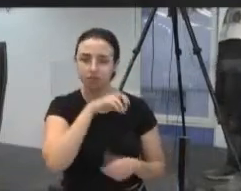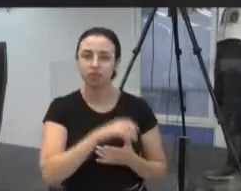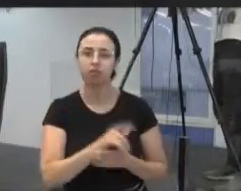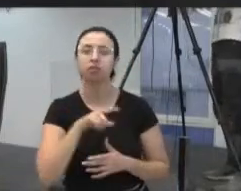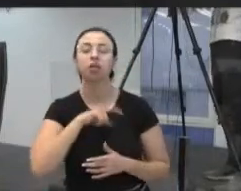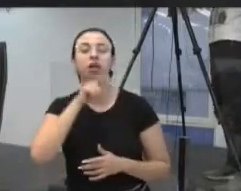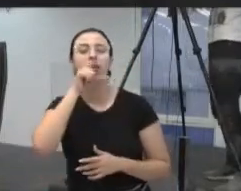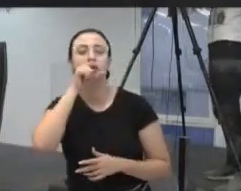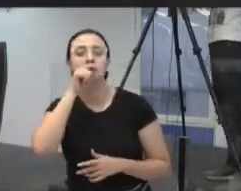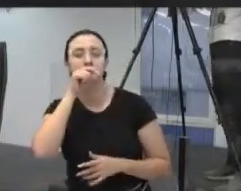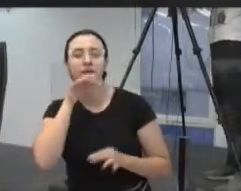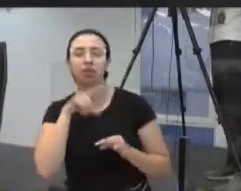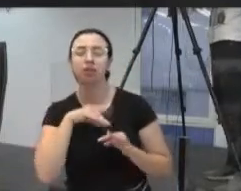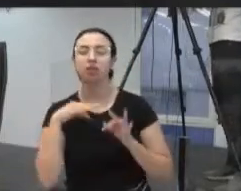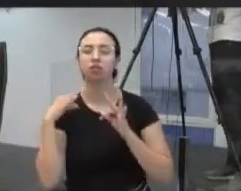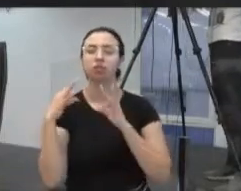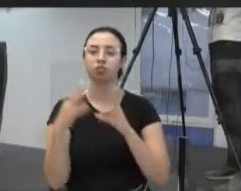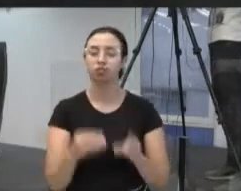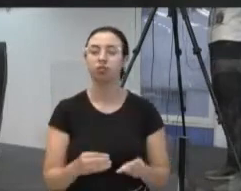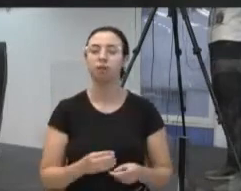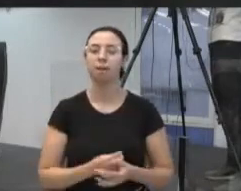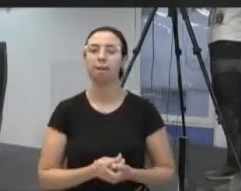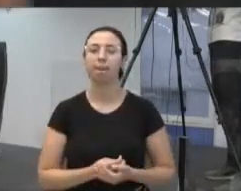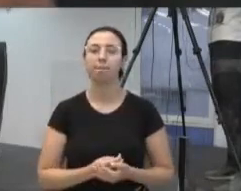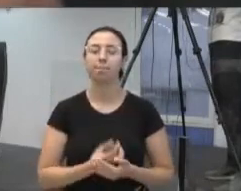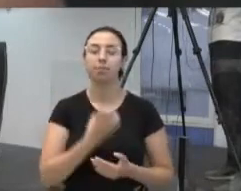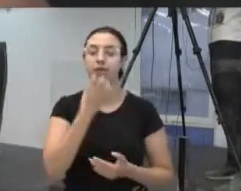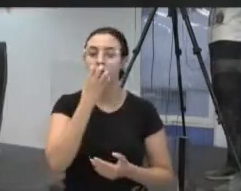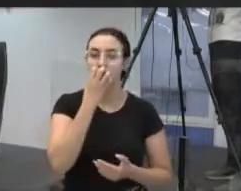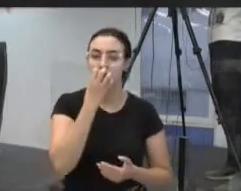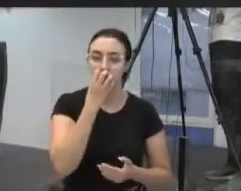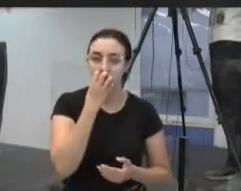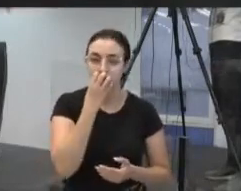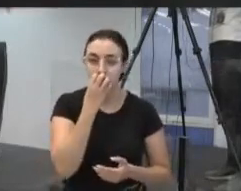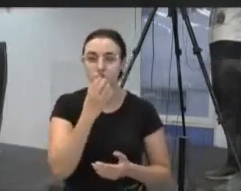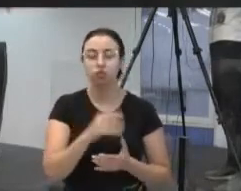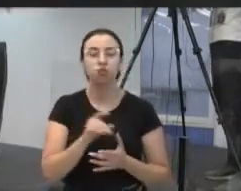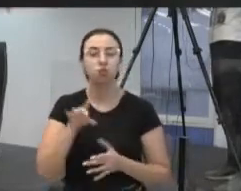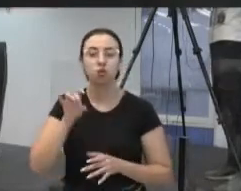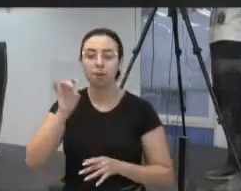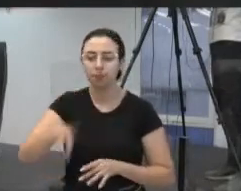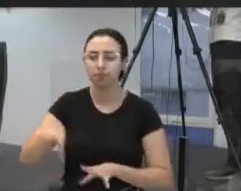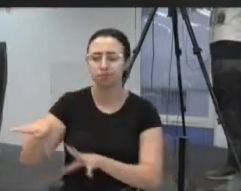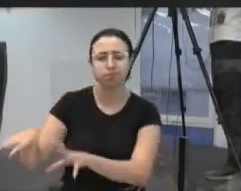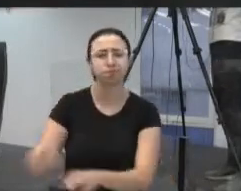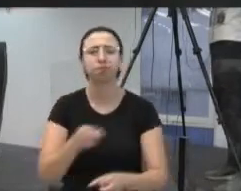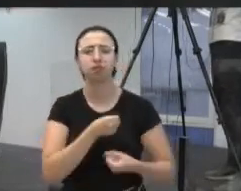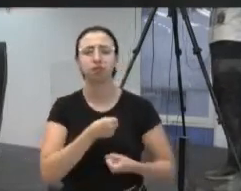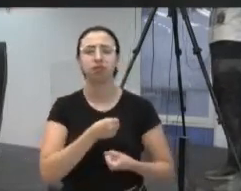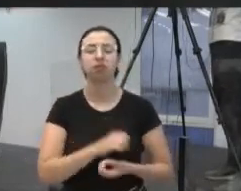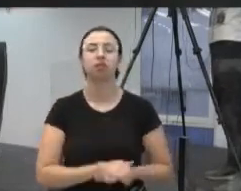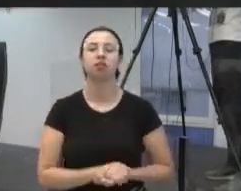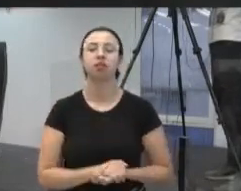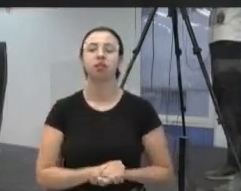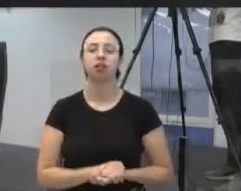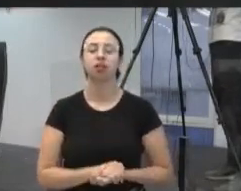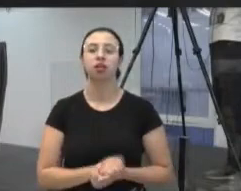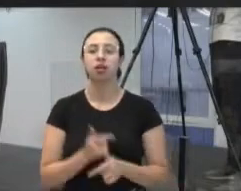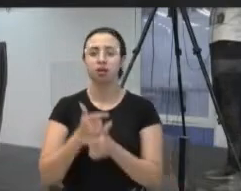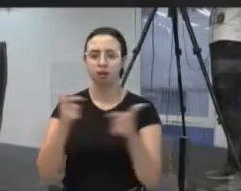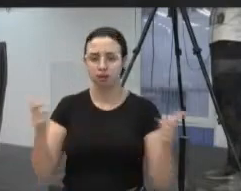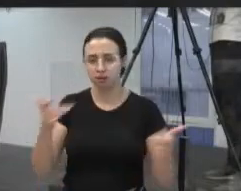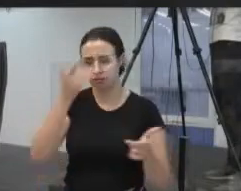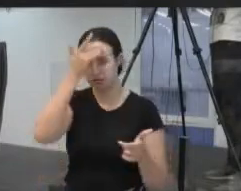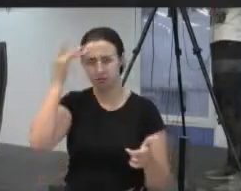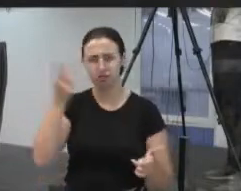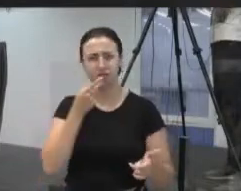tenho papagaio, tem tudo que você imaginar. Cachorro de rua lá na minha casa é um monte. E tem muita gente que fala assim, você não gosta